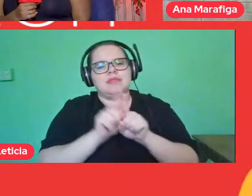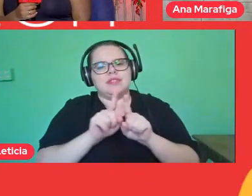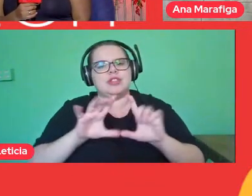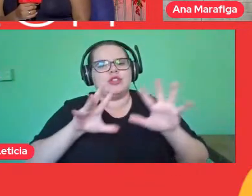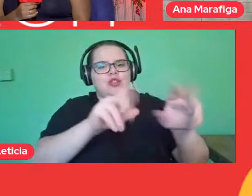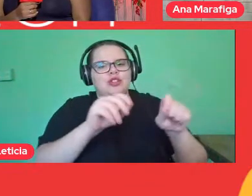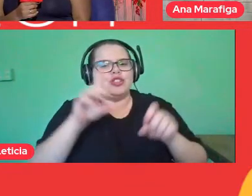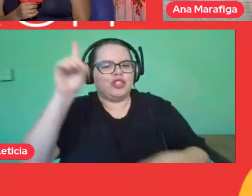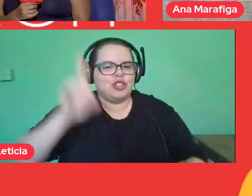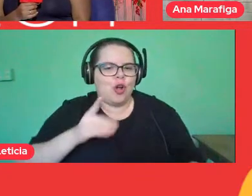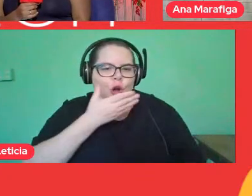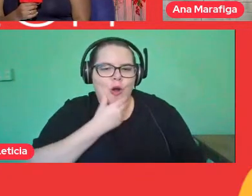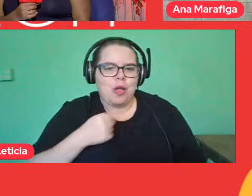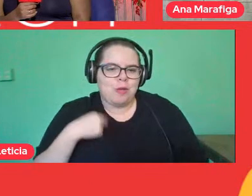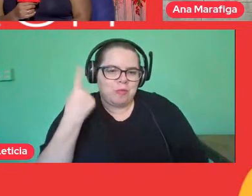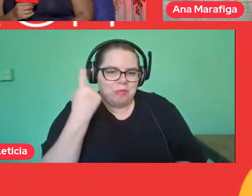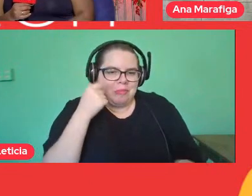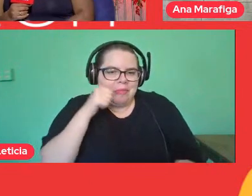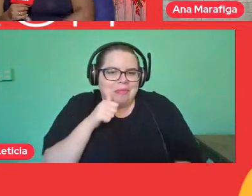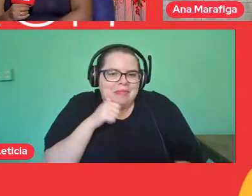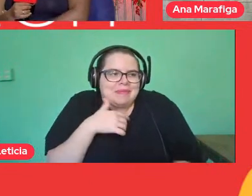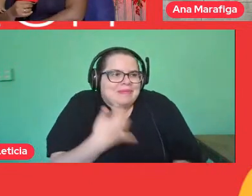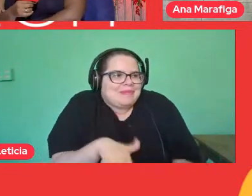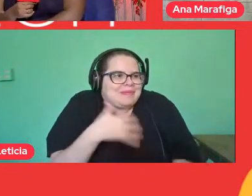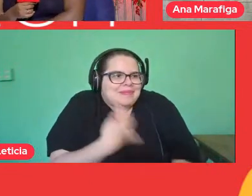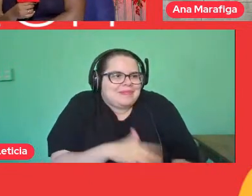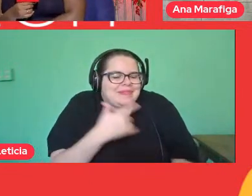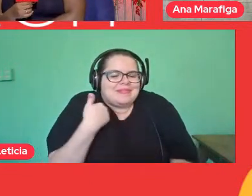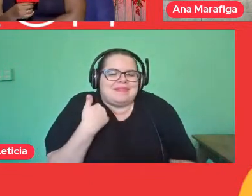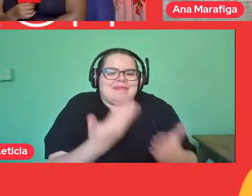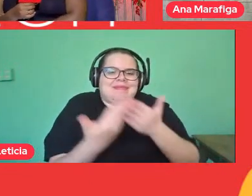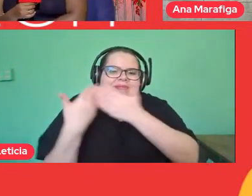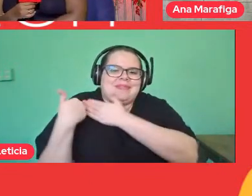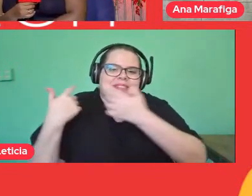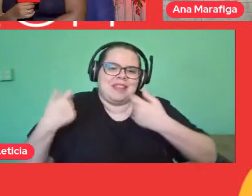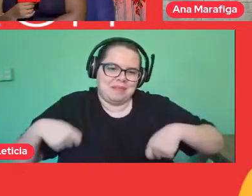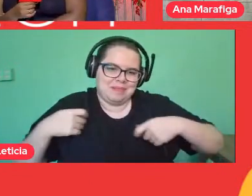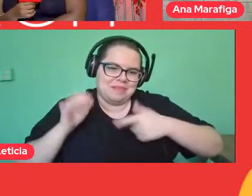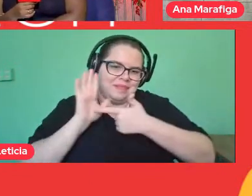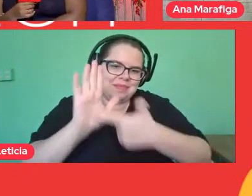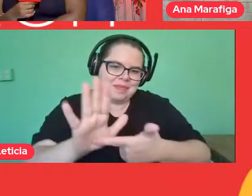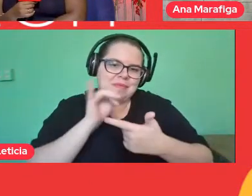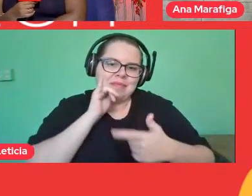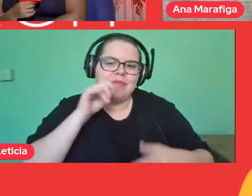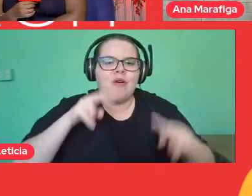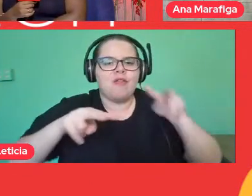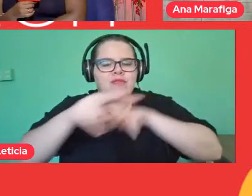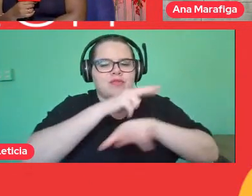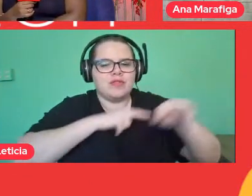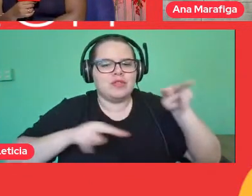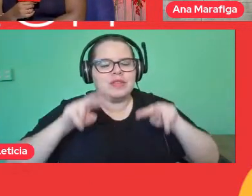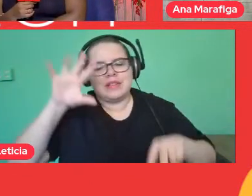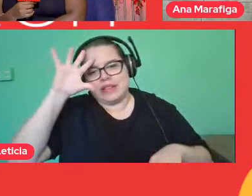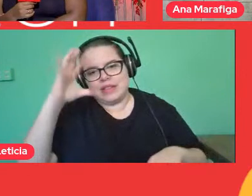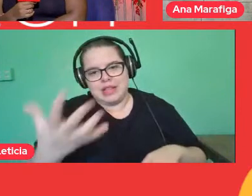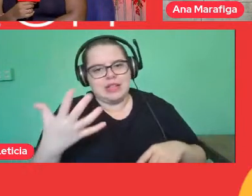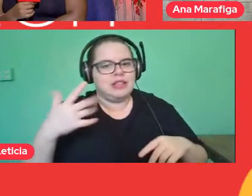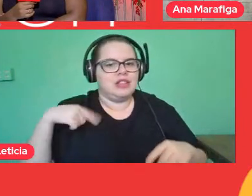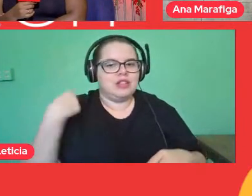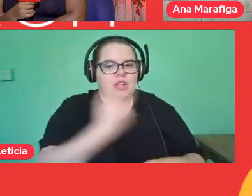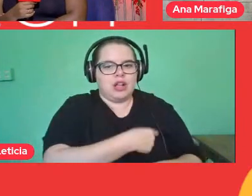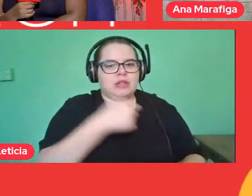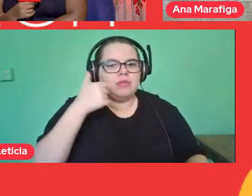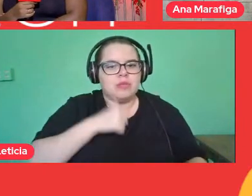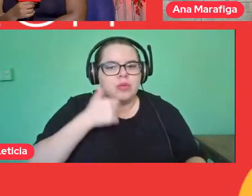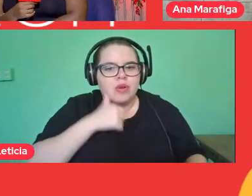mulher. Muitas vezes eu me vejo ali e falo, eu tenho uma responsabilidade muito grande aqui, eu preciso trazer o olhar numa decisão das nossas mulheres.